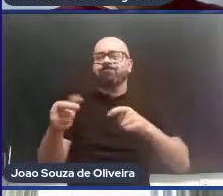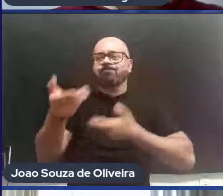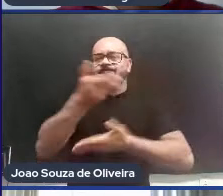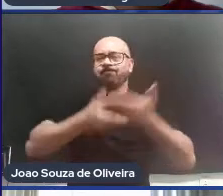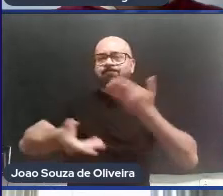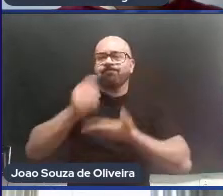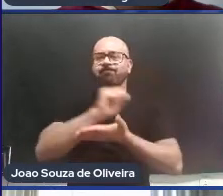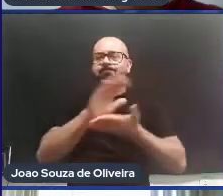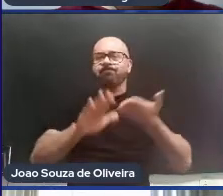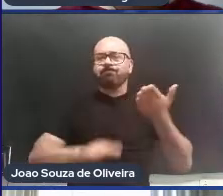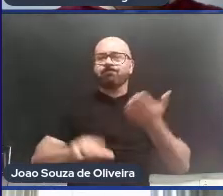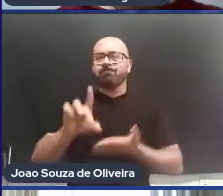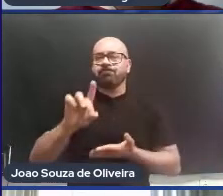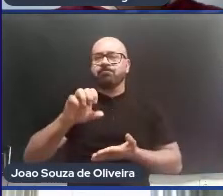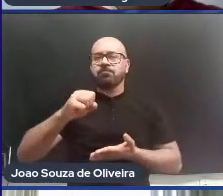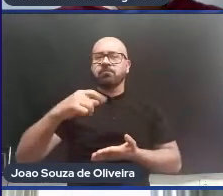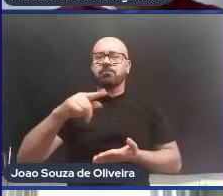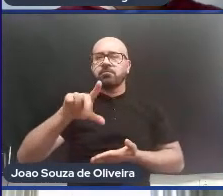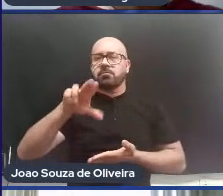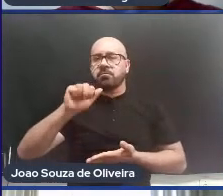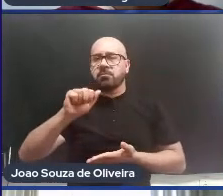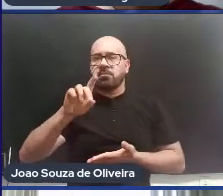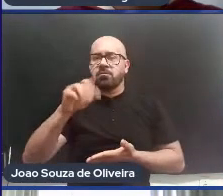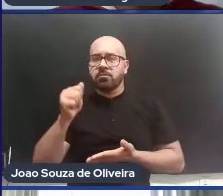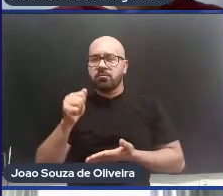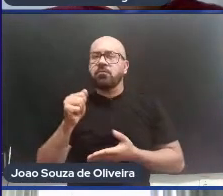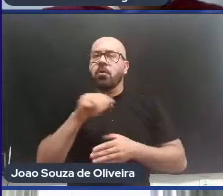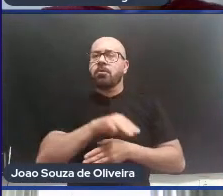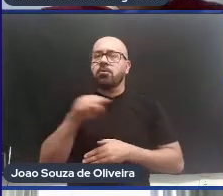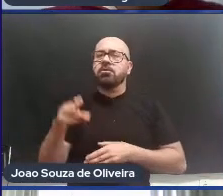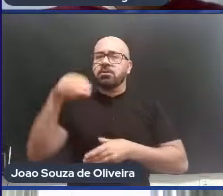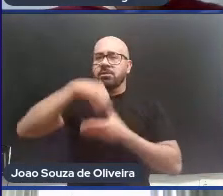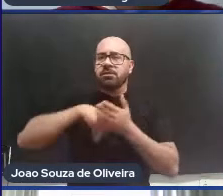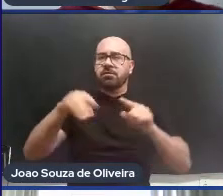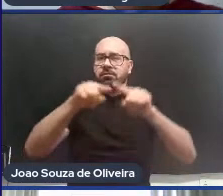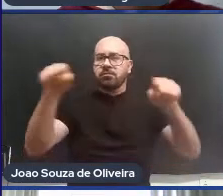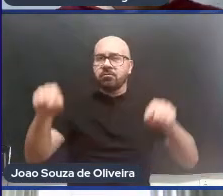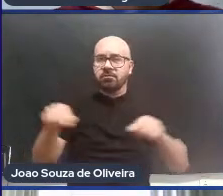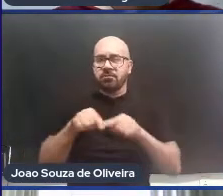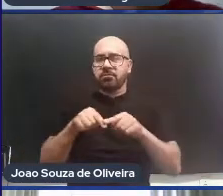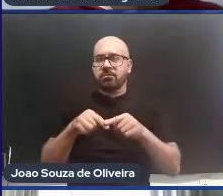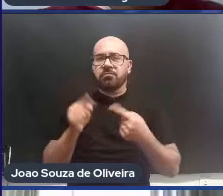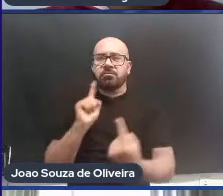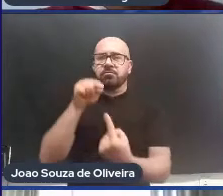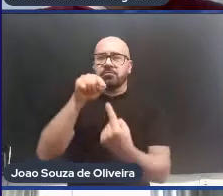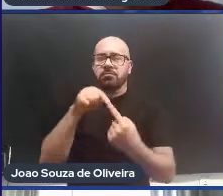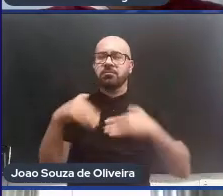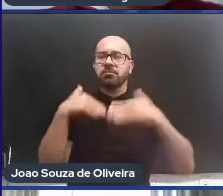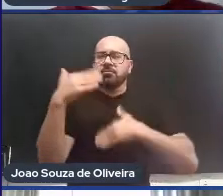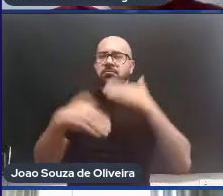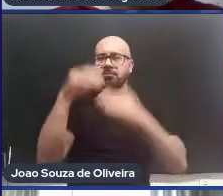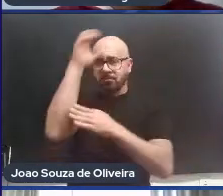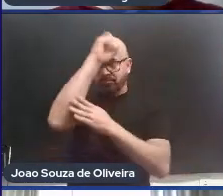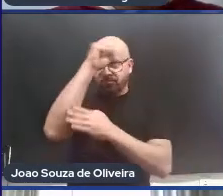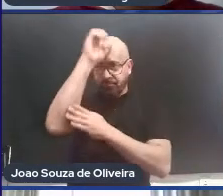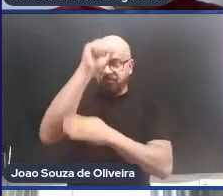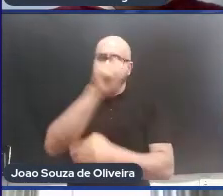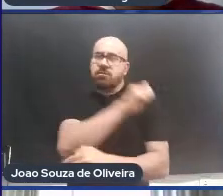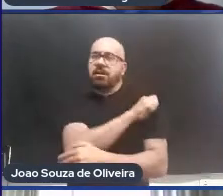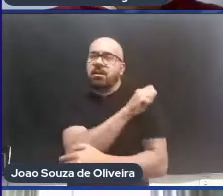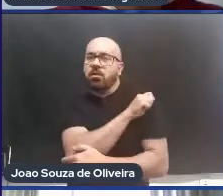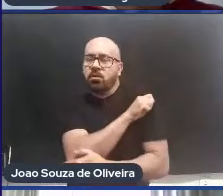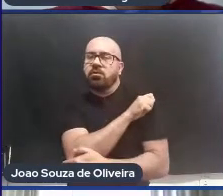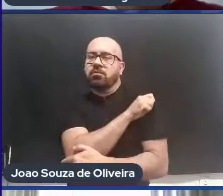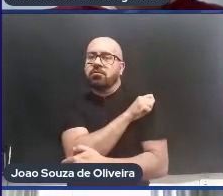atividades desligada como uma metodologia de sala de aula para fins de mobilizar o processo de aprendizagem dos Estudantes